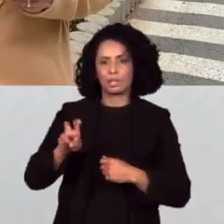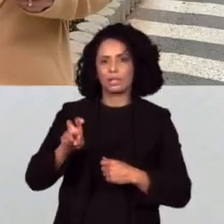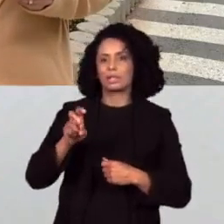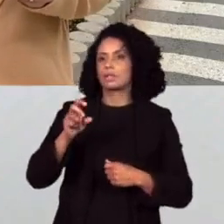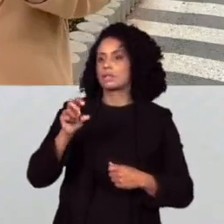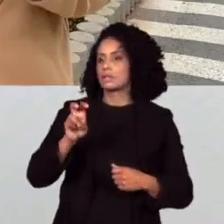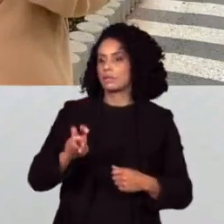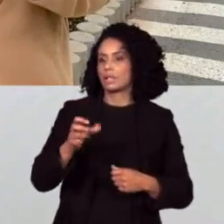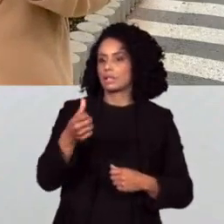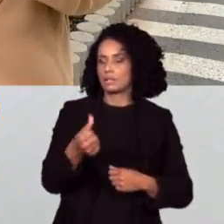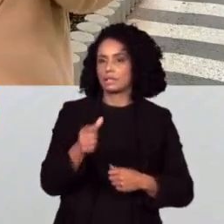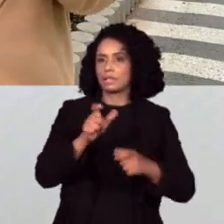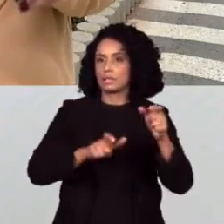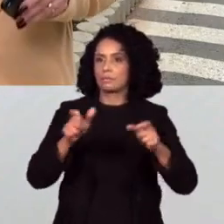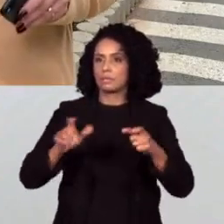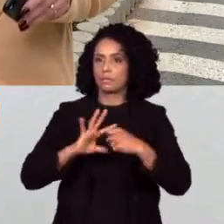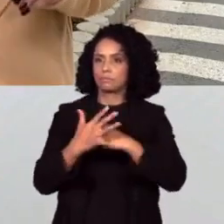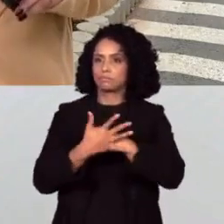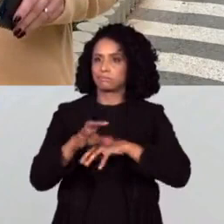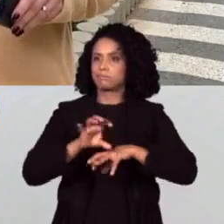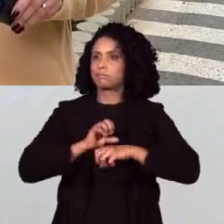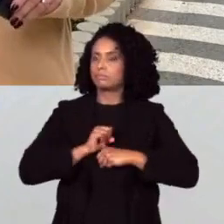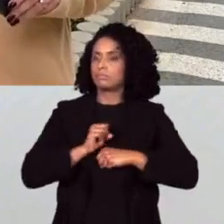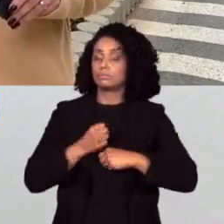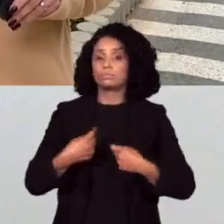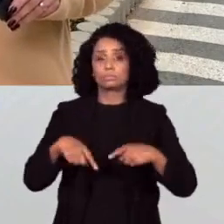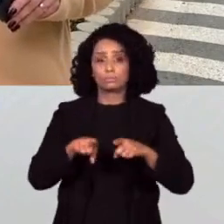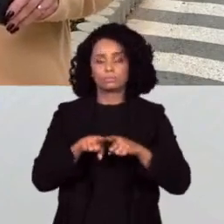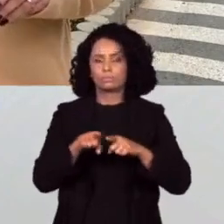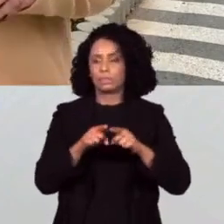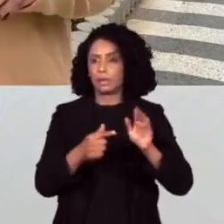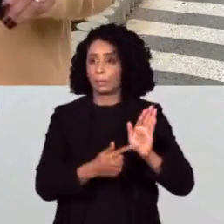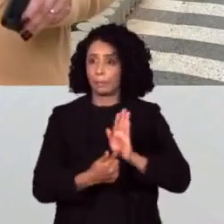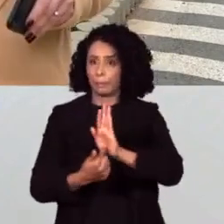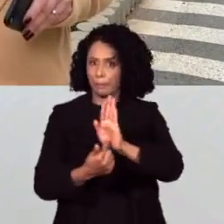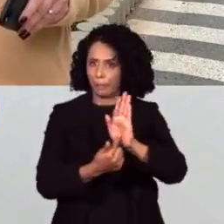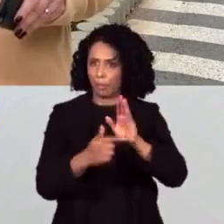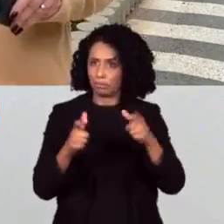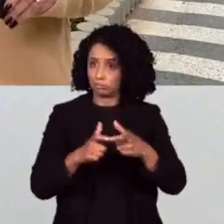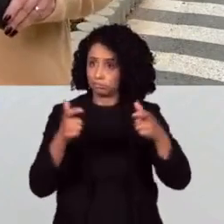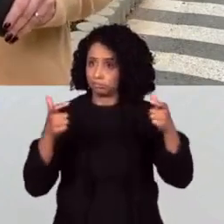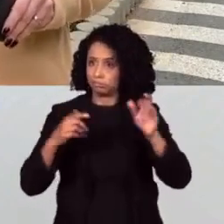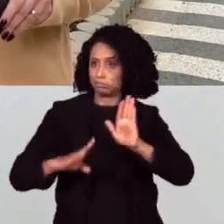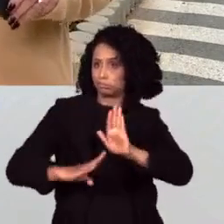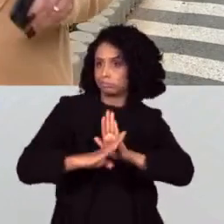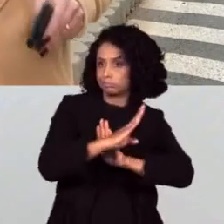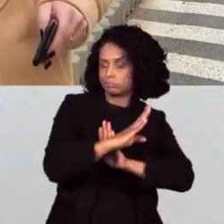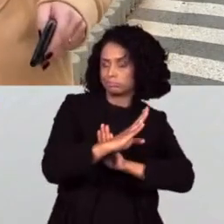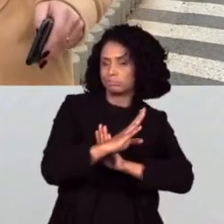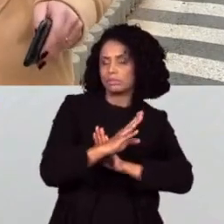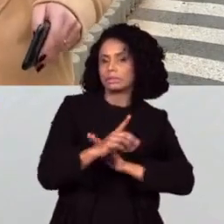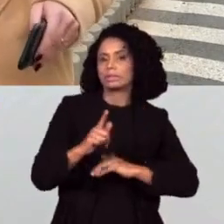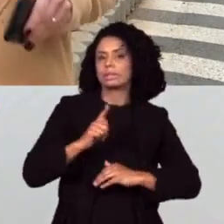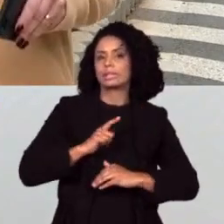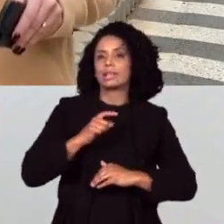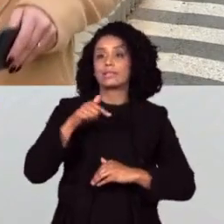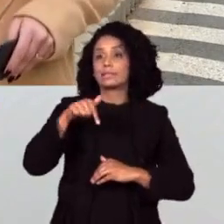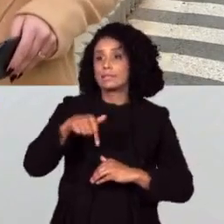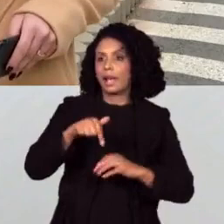52.556 novos casos. Lembrando que estes números que eu falei agora ainda não incluem os dados de 7